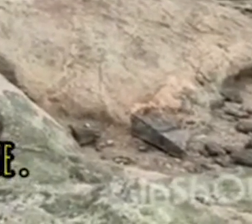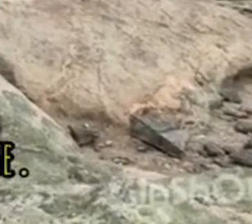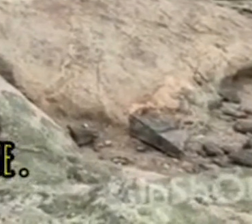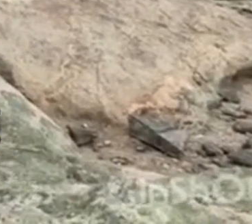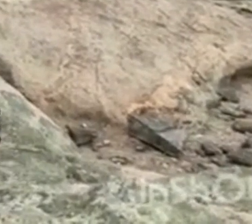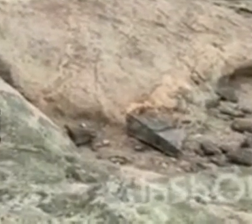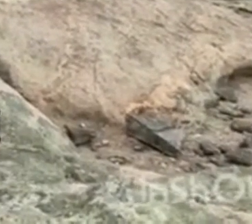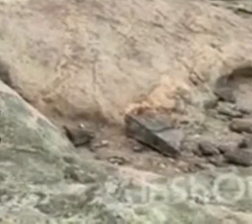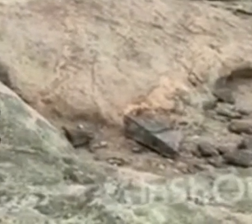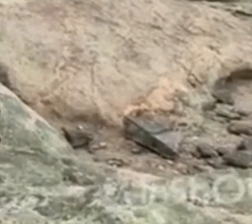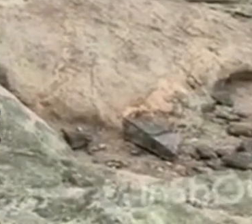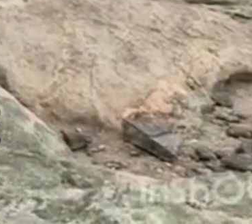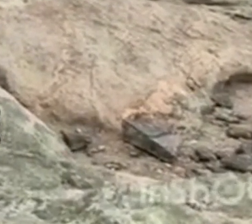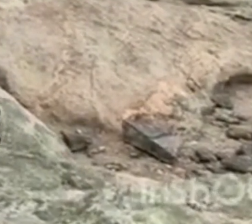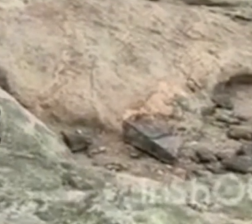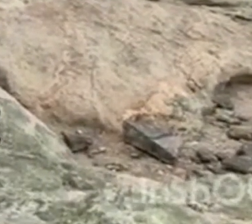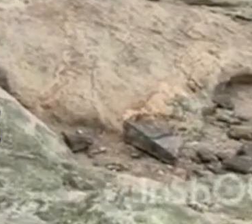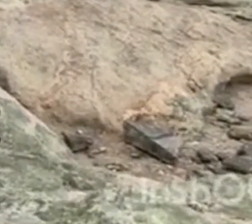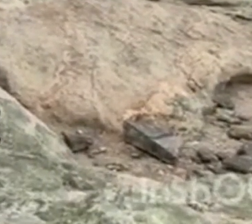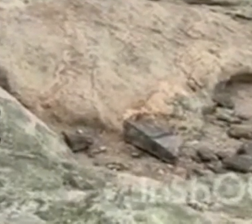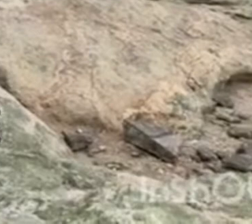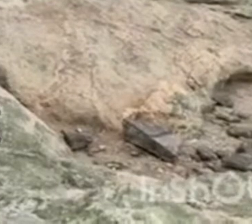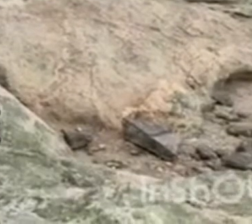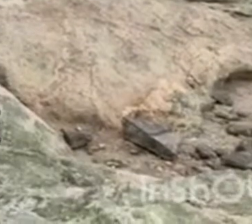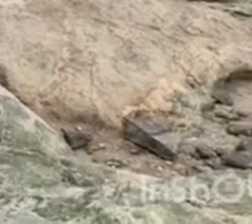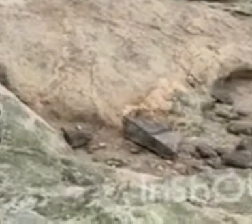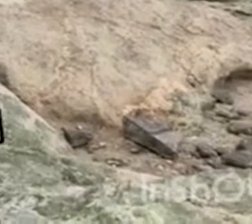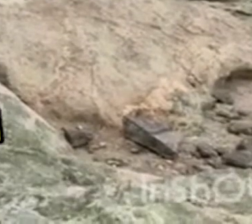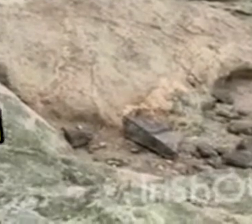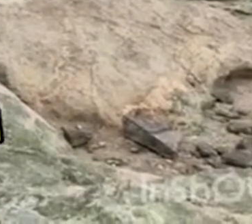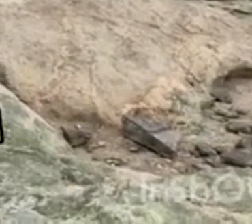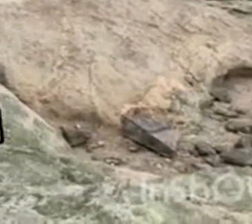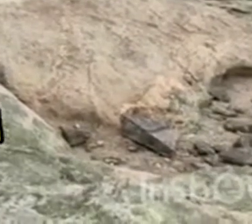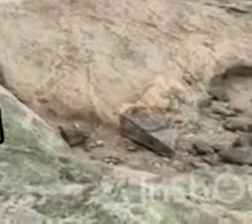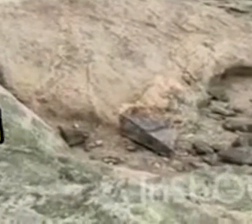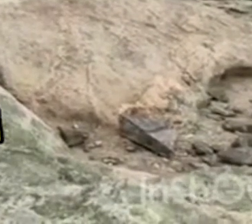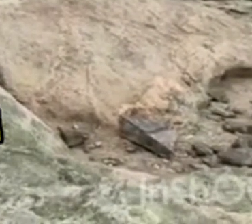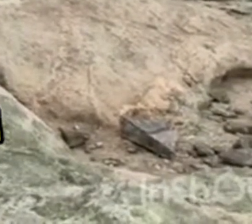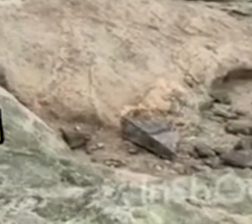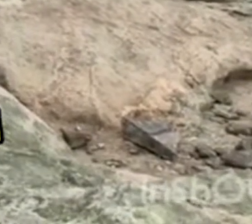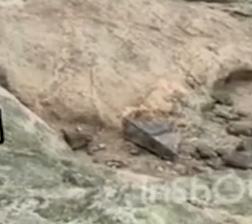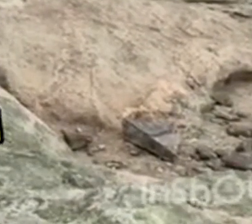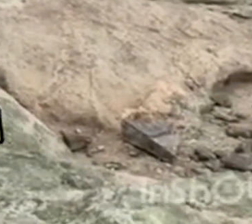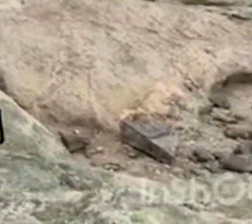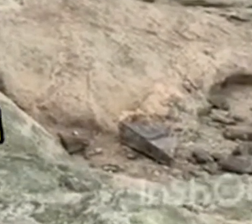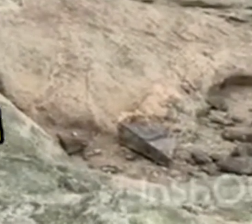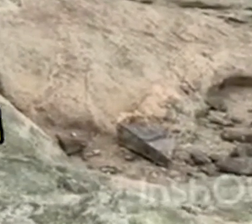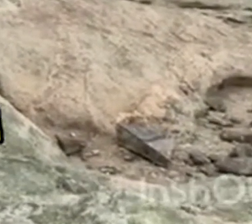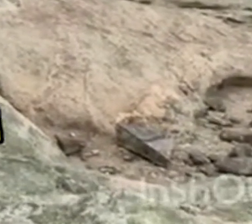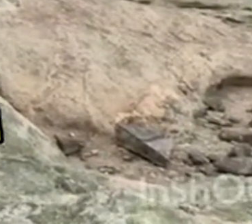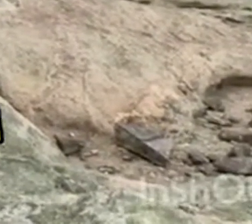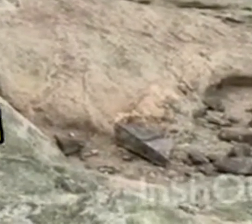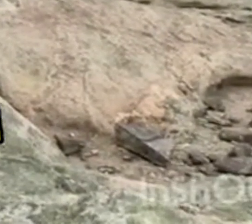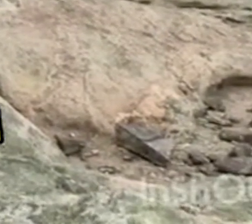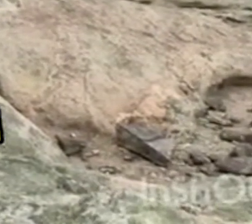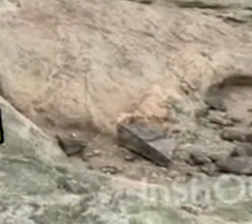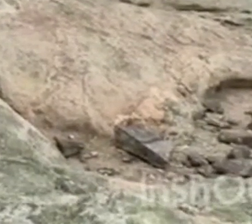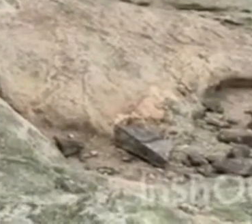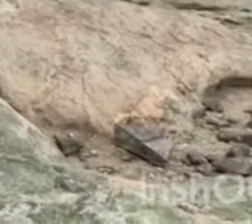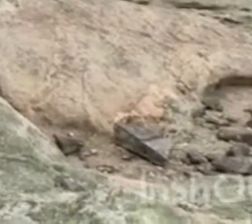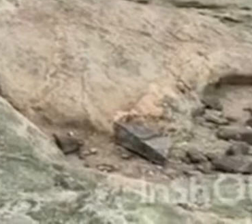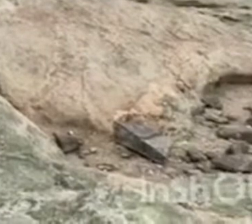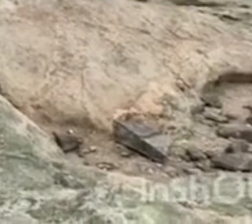Marte. Se espalhou por toda parte essa notícia feliz. A Lagoinha hoje é história, como a ciência nos